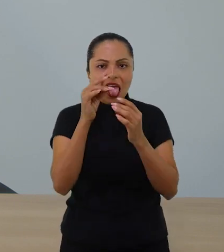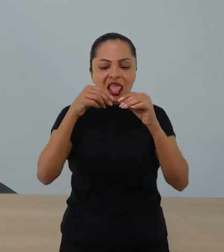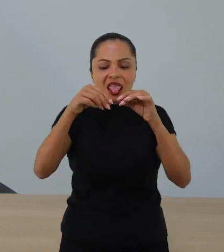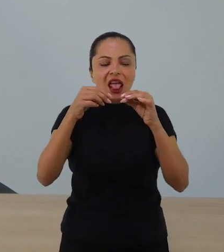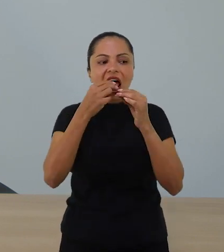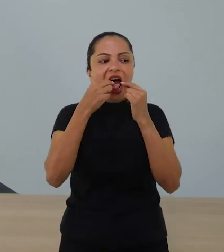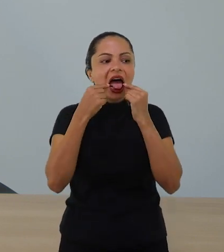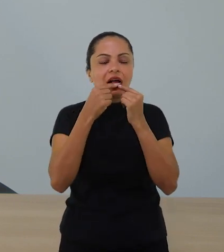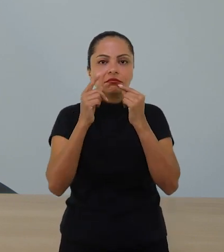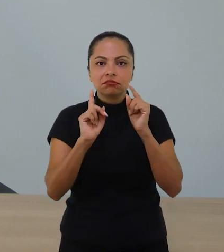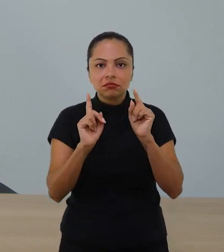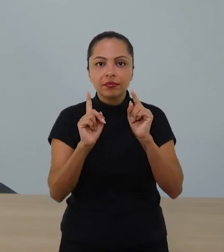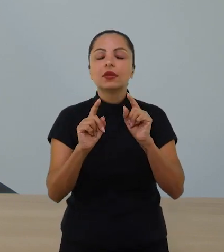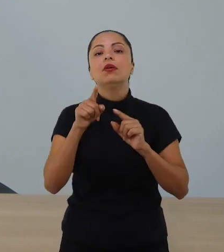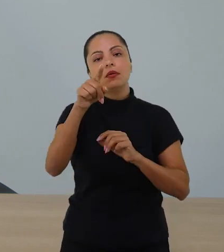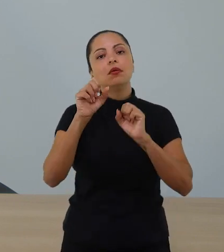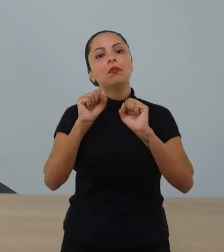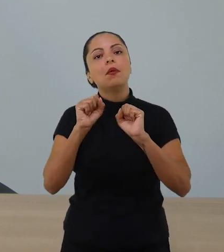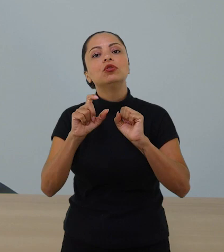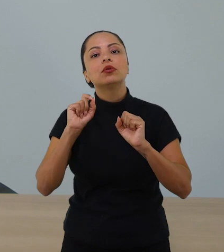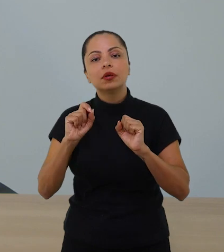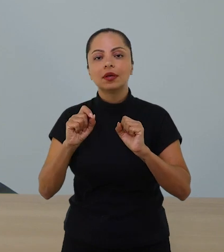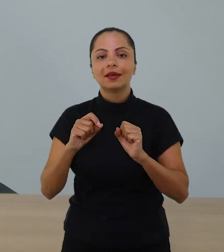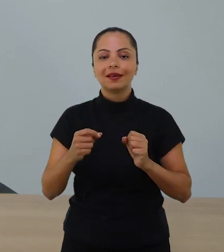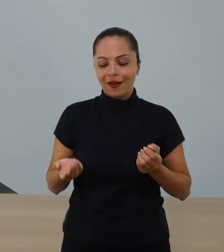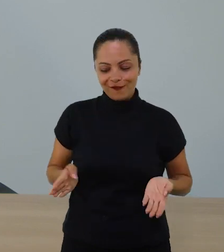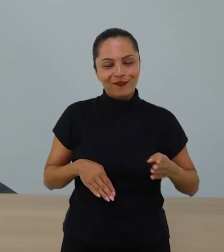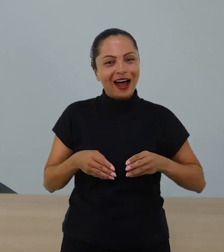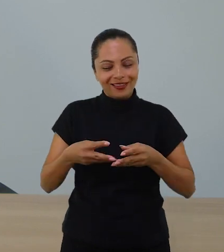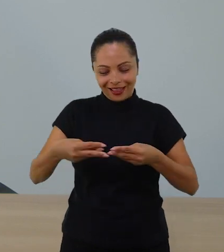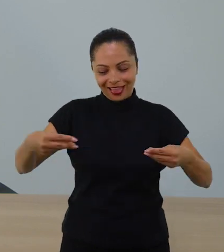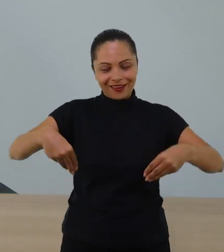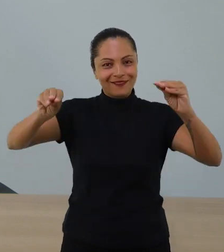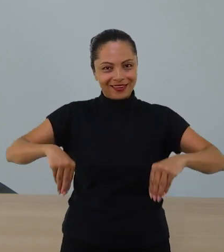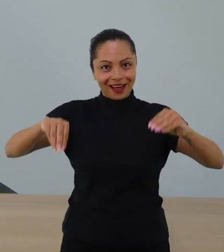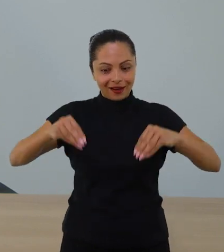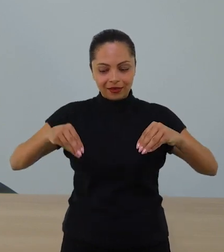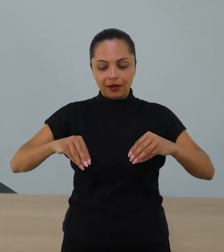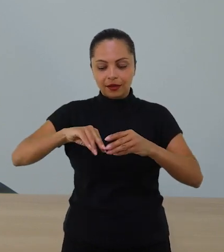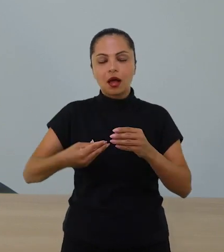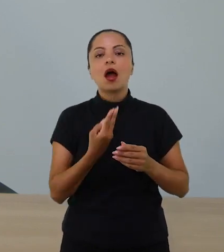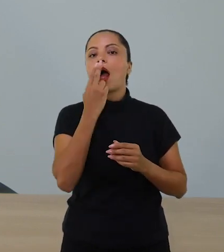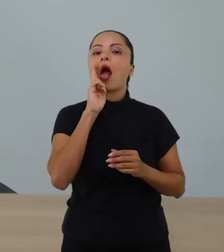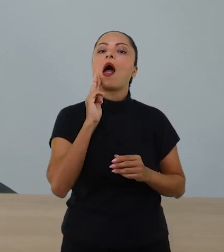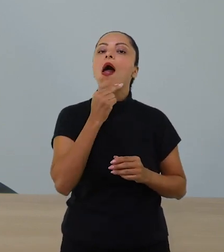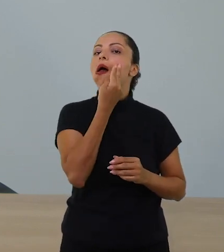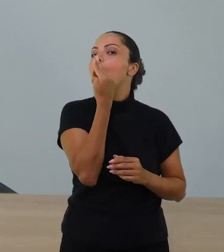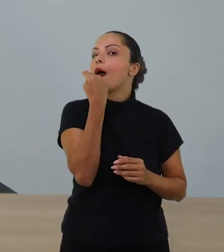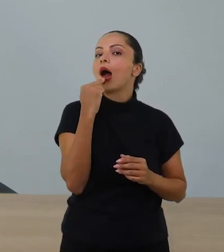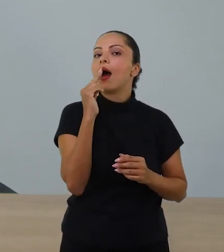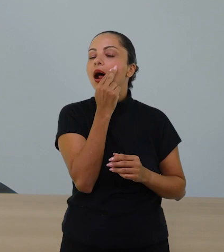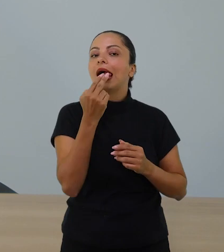criança. Você pode utilizar o seu dedo envolvido em gaze ou numa fralda de pano limpa para verificar os cantos da boca